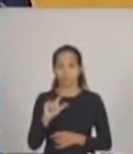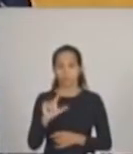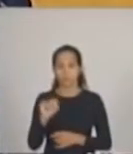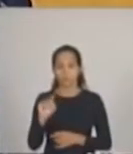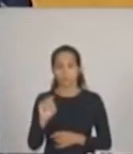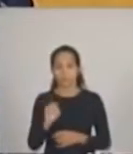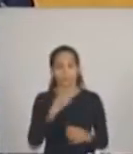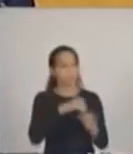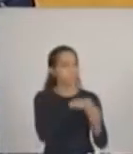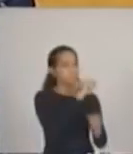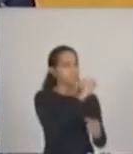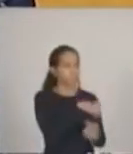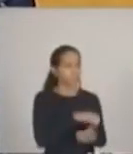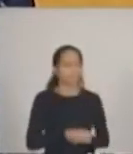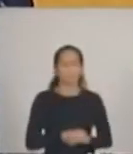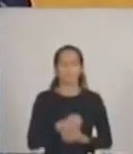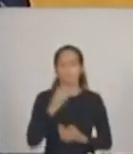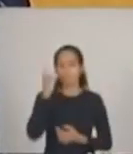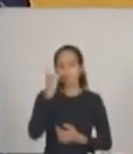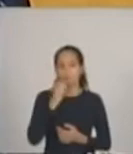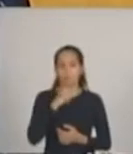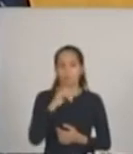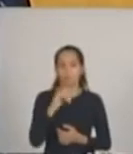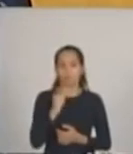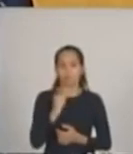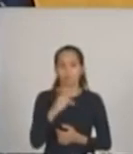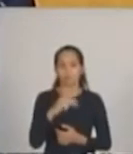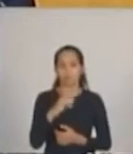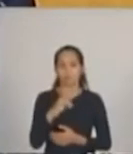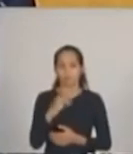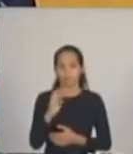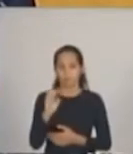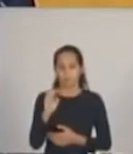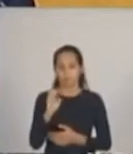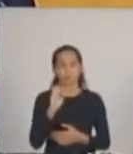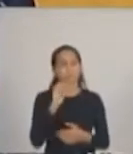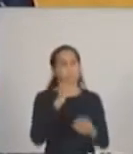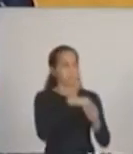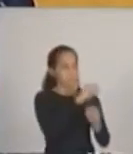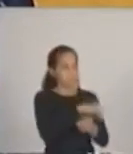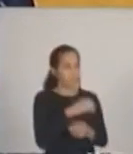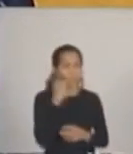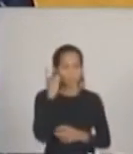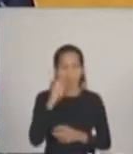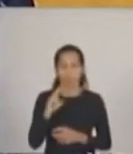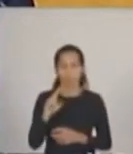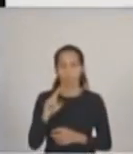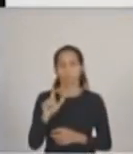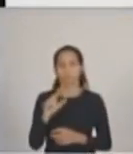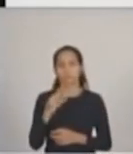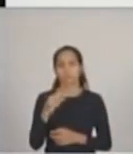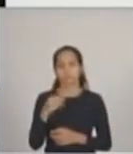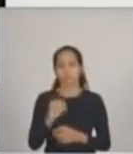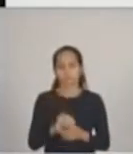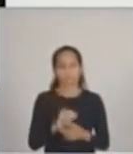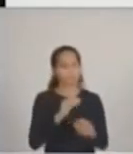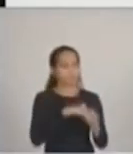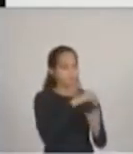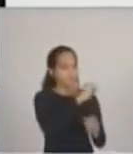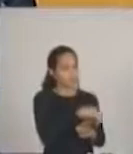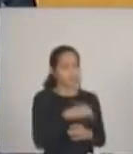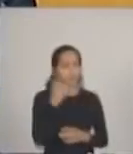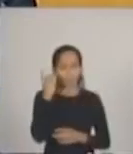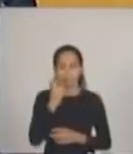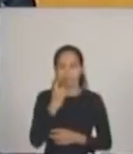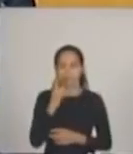é sim, presidente. Vota sim, deputada Janete Sá. Vota sim, deputado Luciano Machado. Sim. Sim,